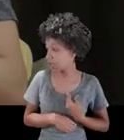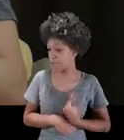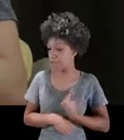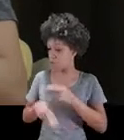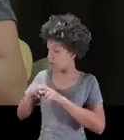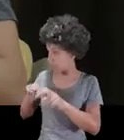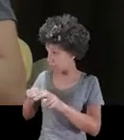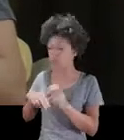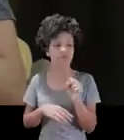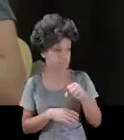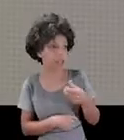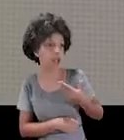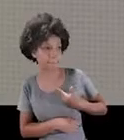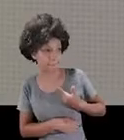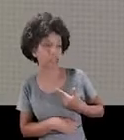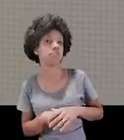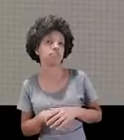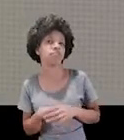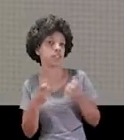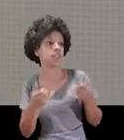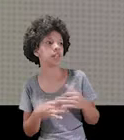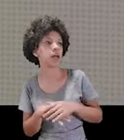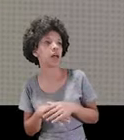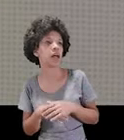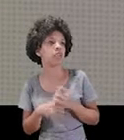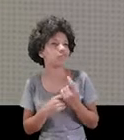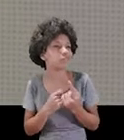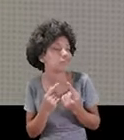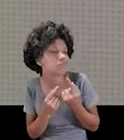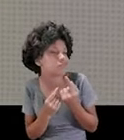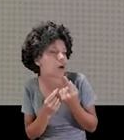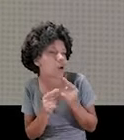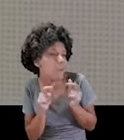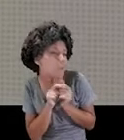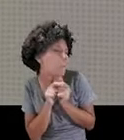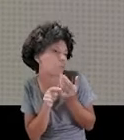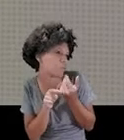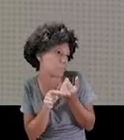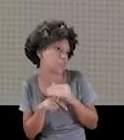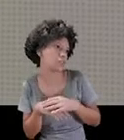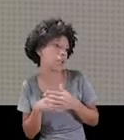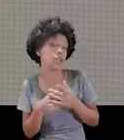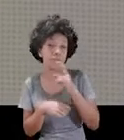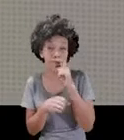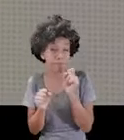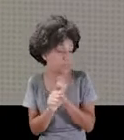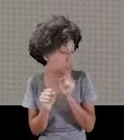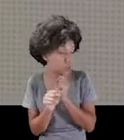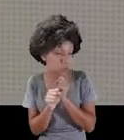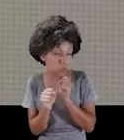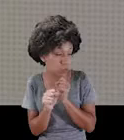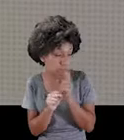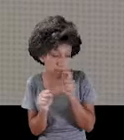Isso é para os seus amigos ficaram lá embaixo do metrô minha amiga foi e falava que tinha bem pouca comida e